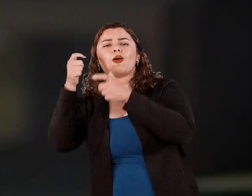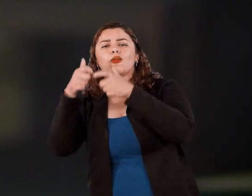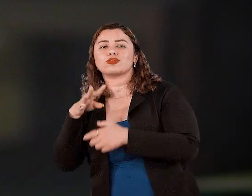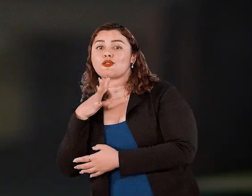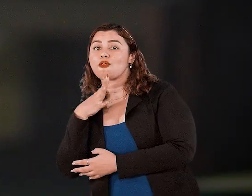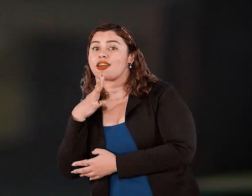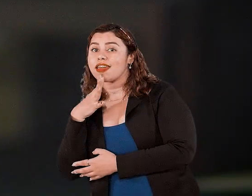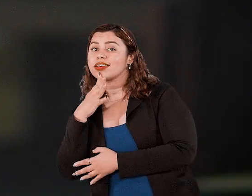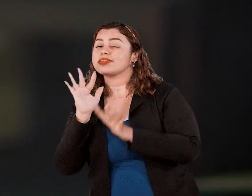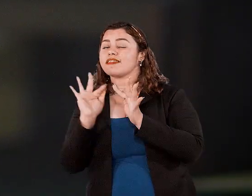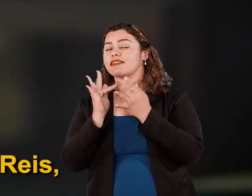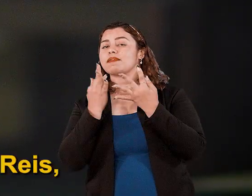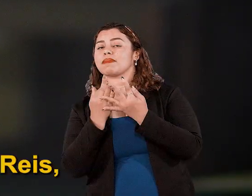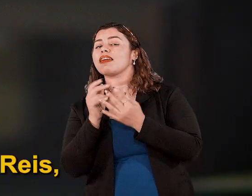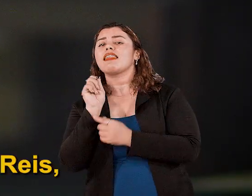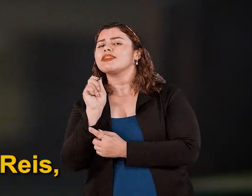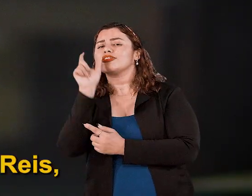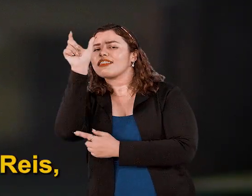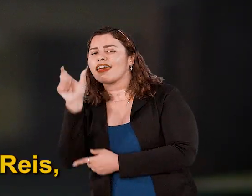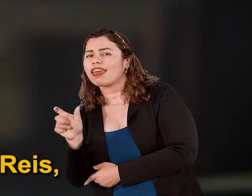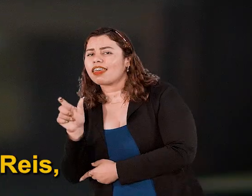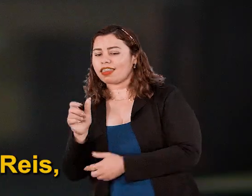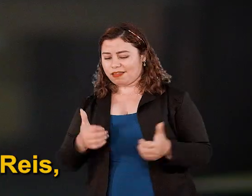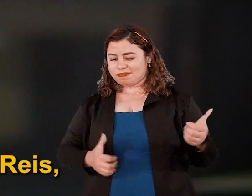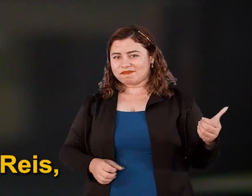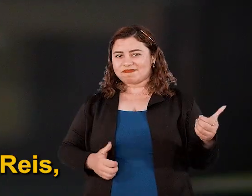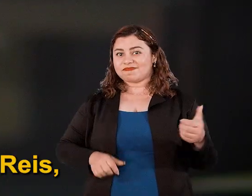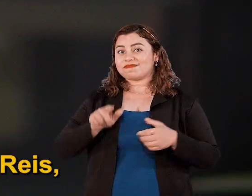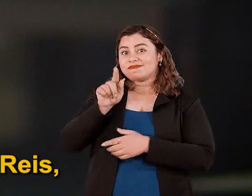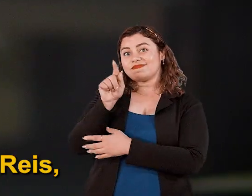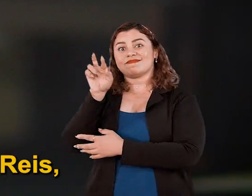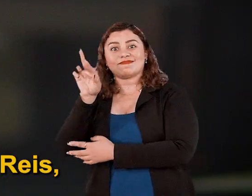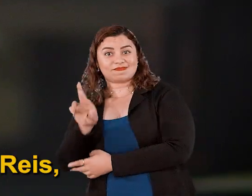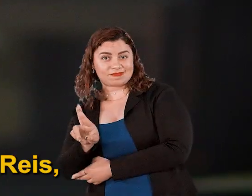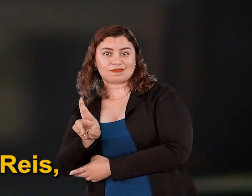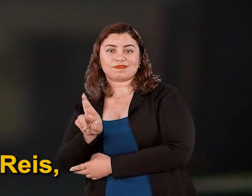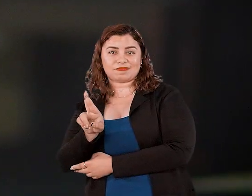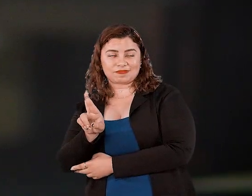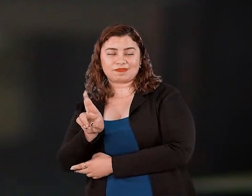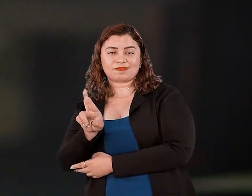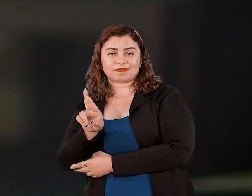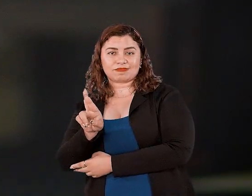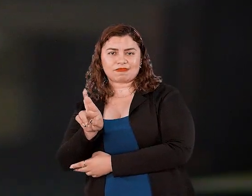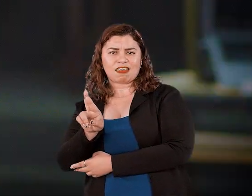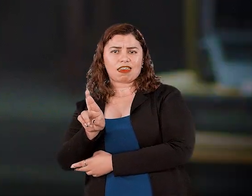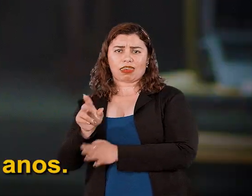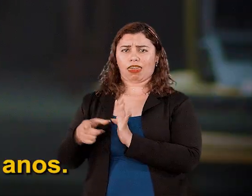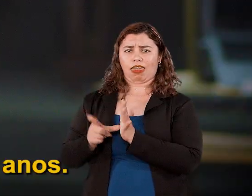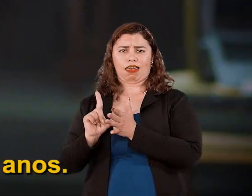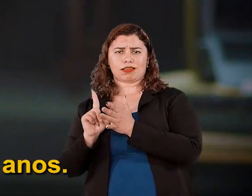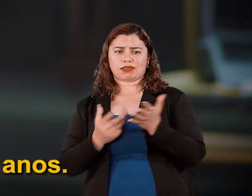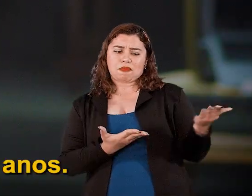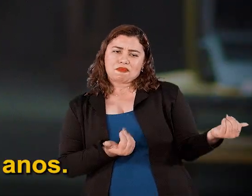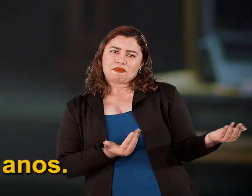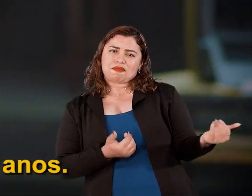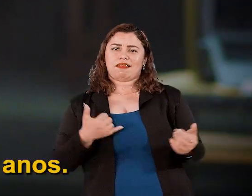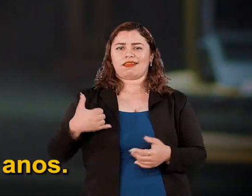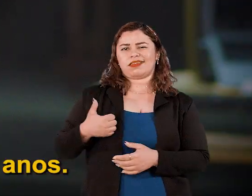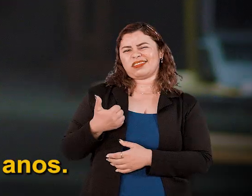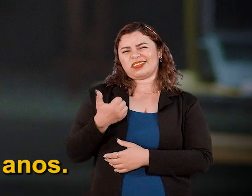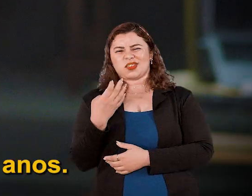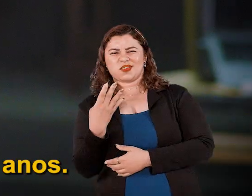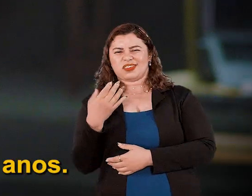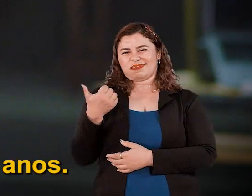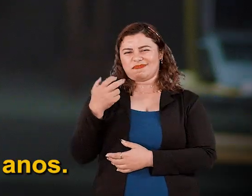conhece a família do violonista Dilermando Reis, na época um adolescente